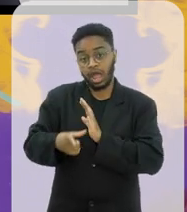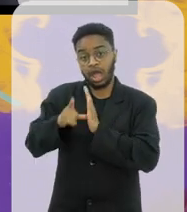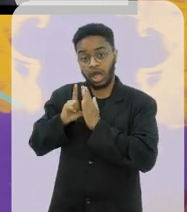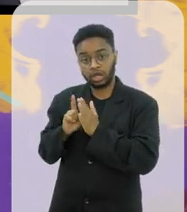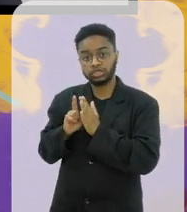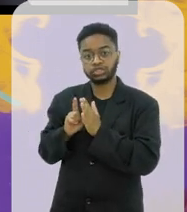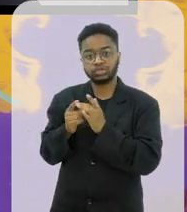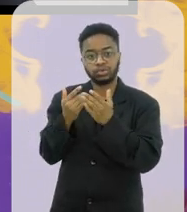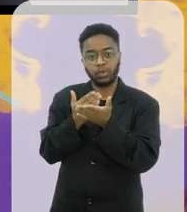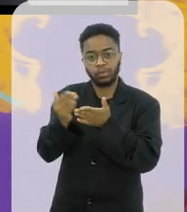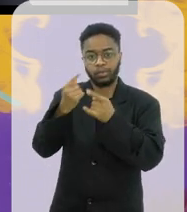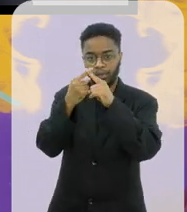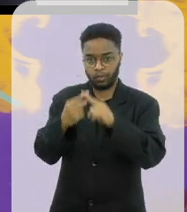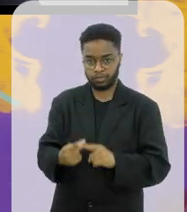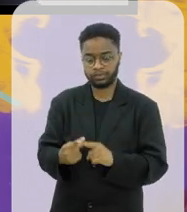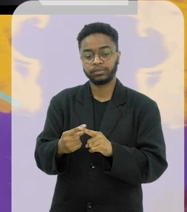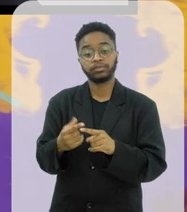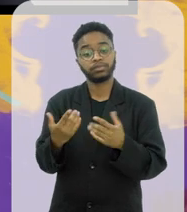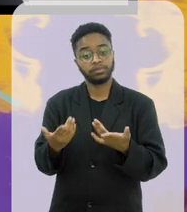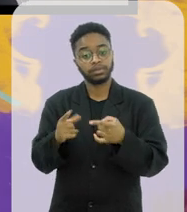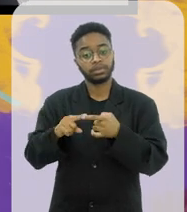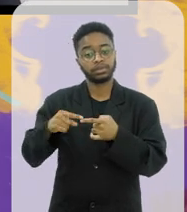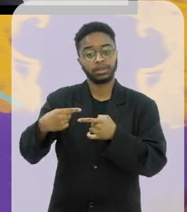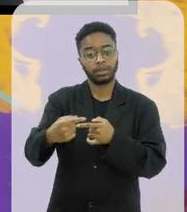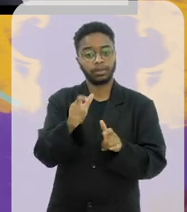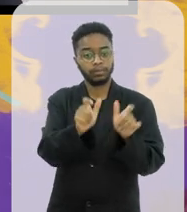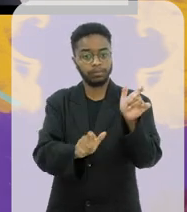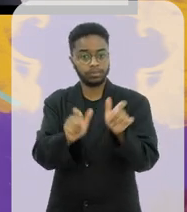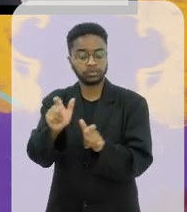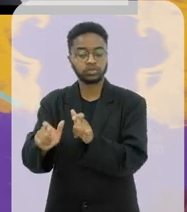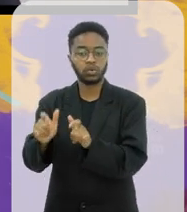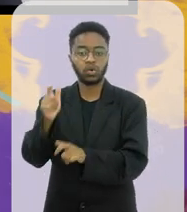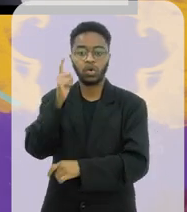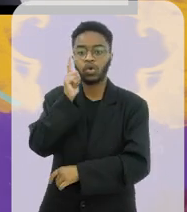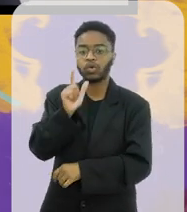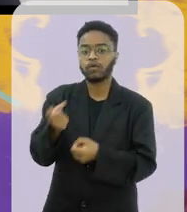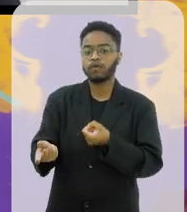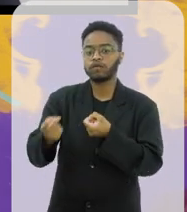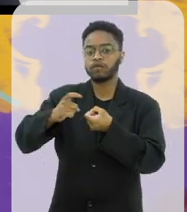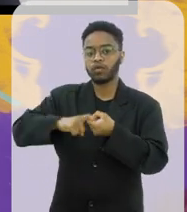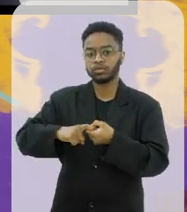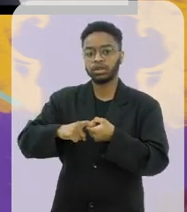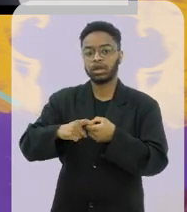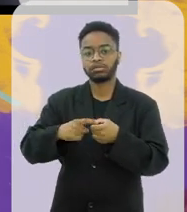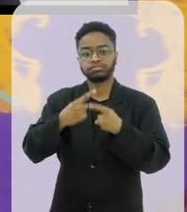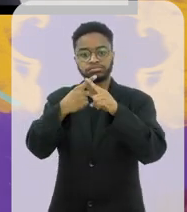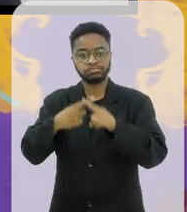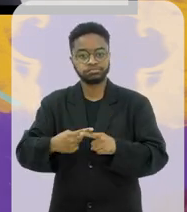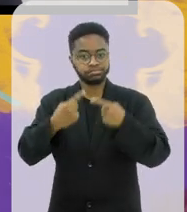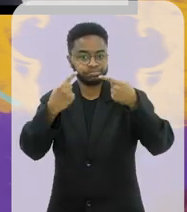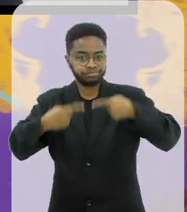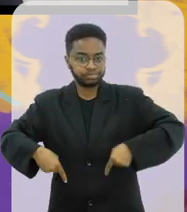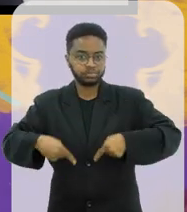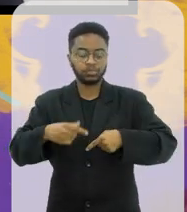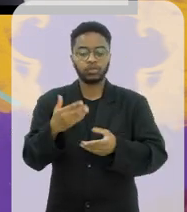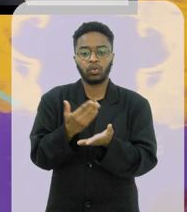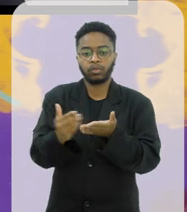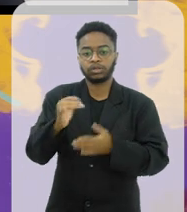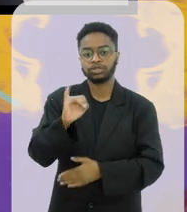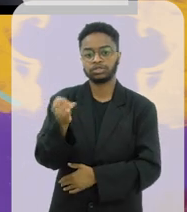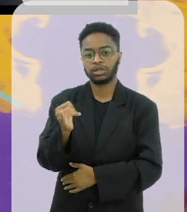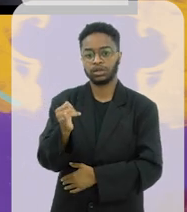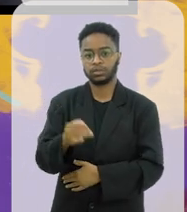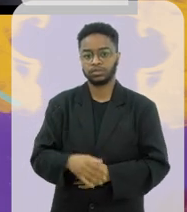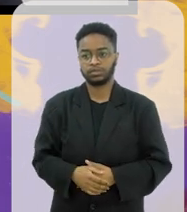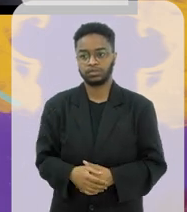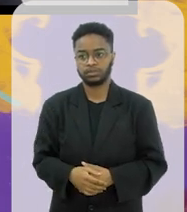Depois, a chamada pré-temporada, não é? Para que depois os atletas possam voltar a jogar futebol logo no início de